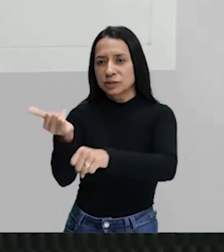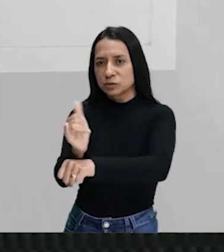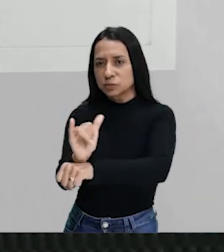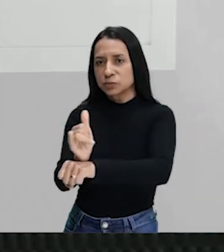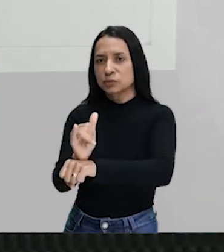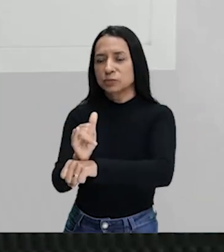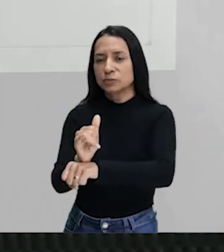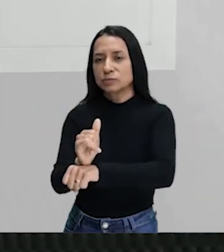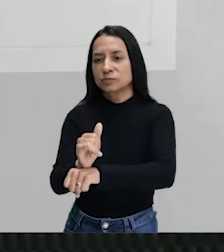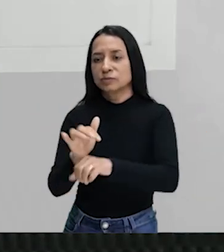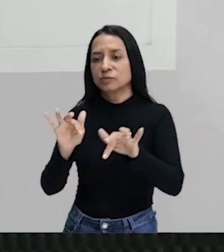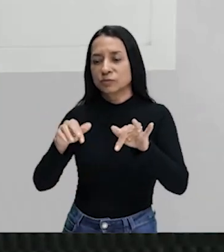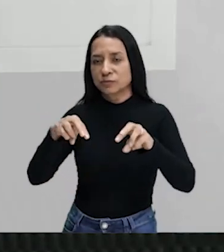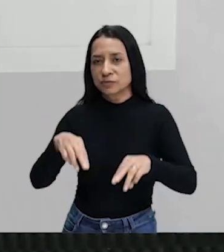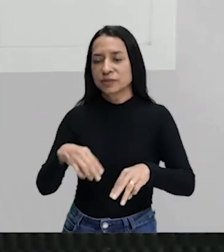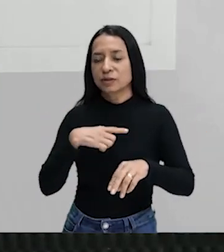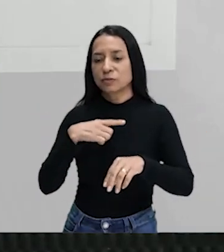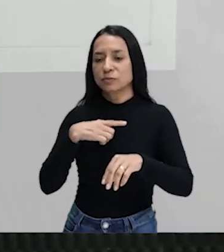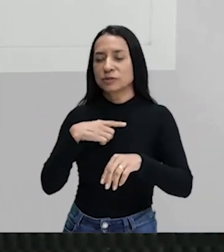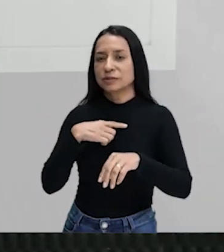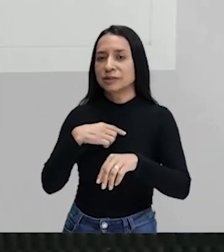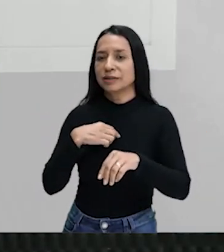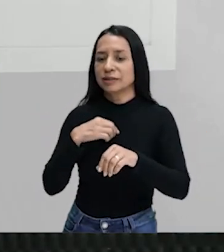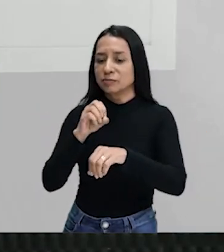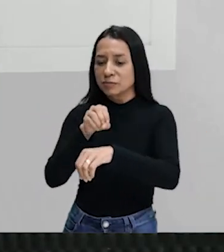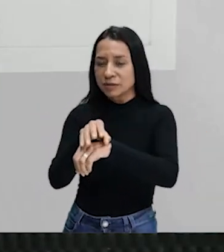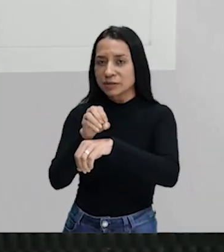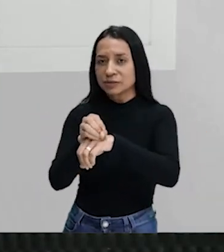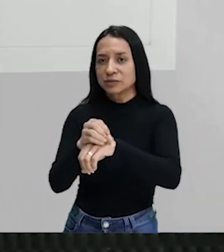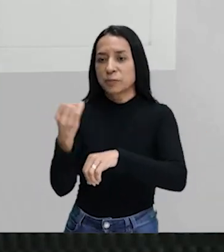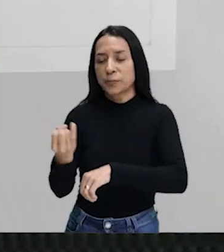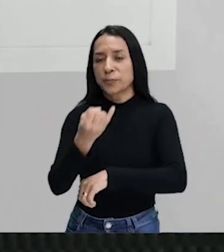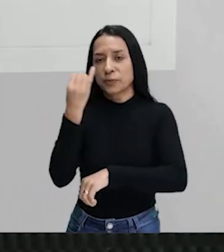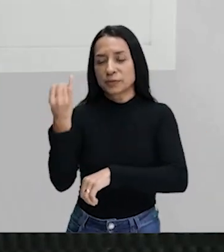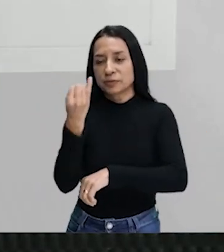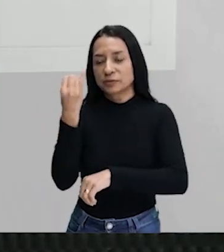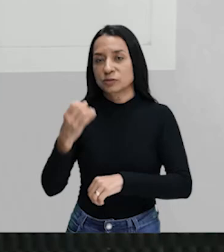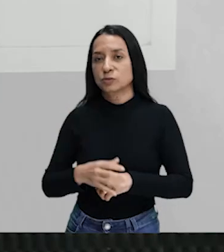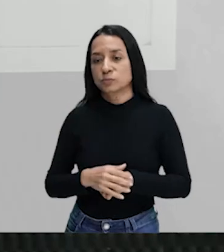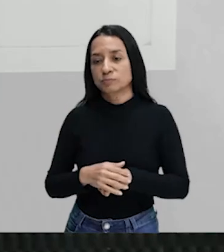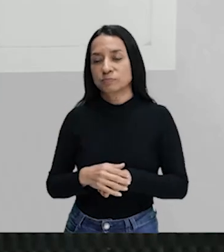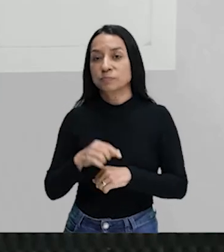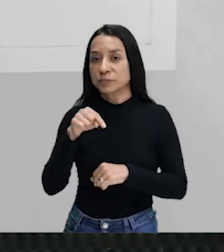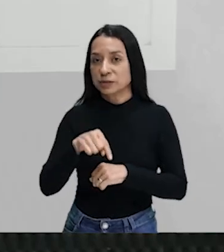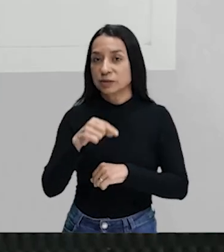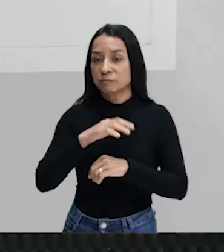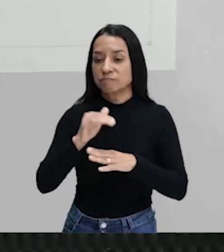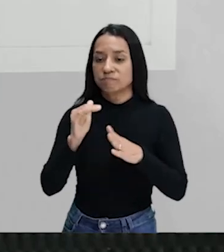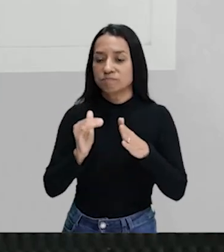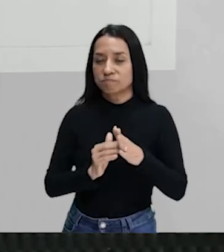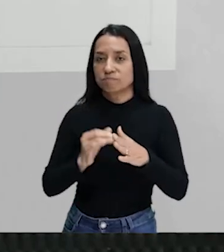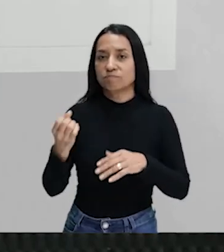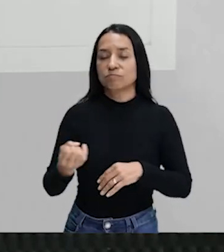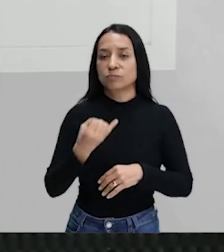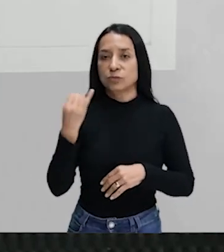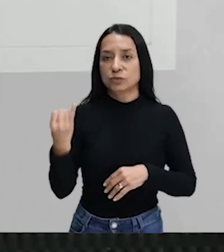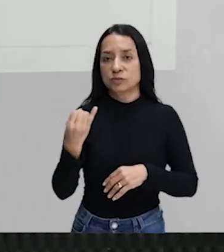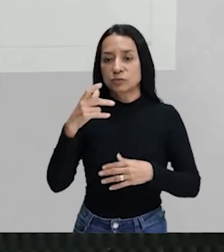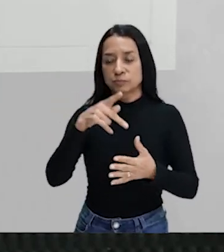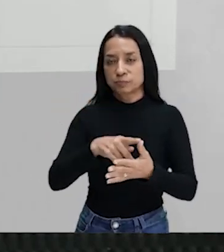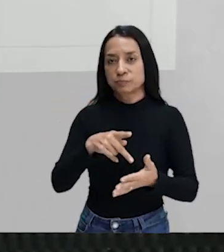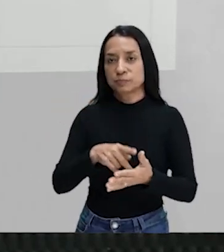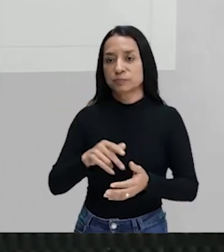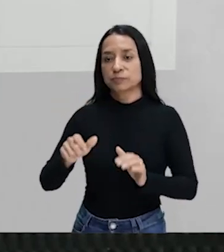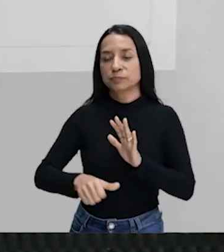mais importante. O pessoal gosta de fazer isso e tal, mas aqui tudo é importante, na verdade, aqui, tá? Veja